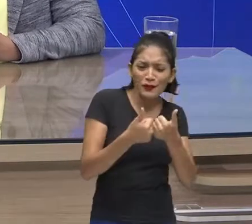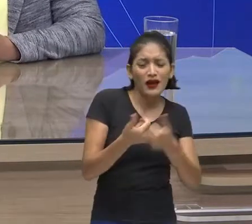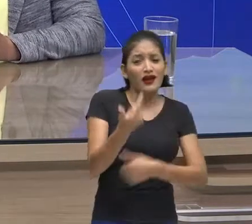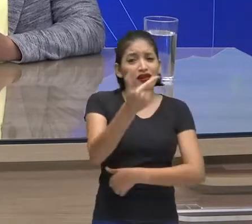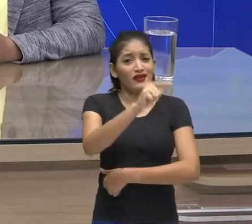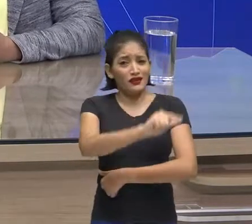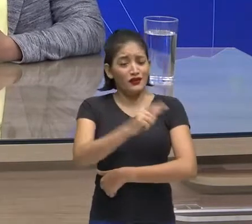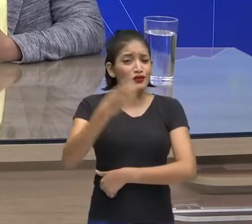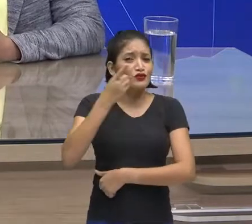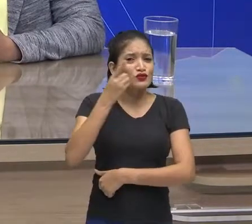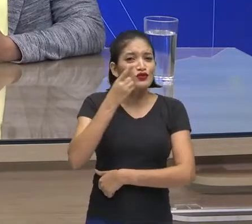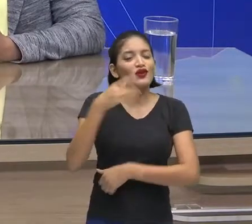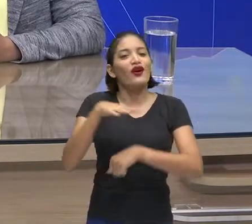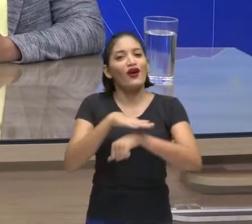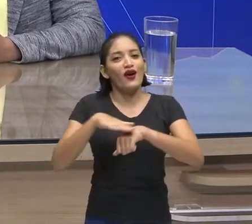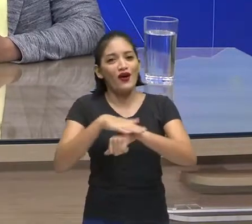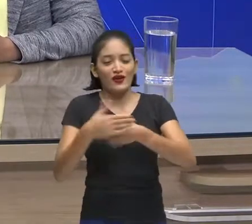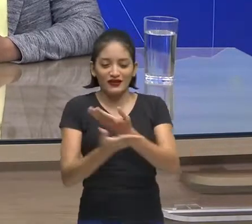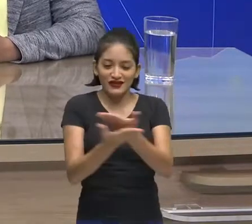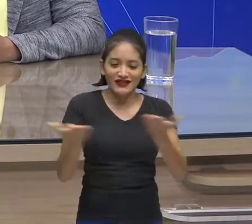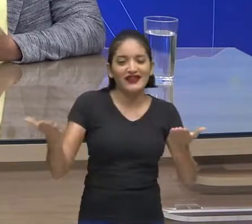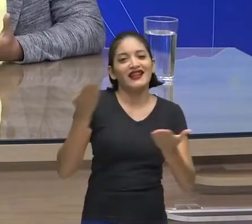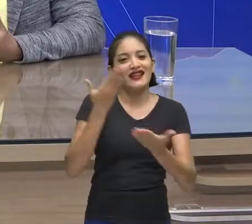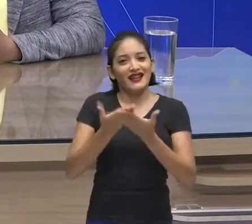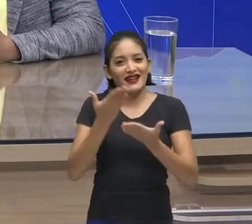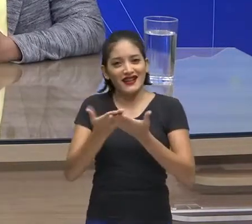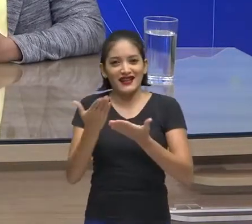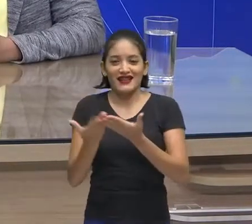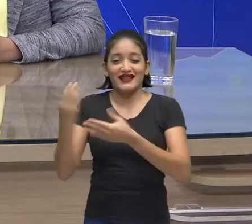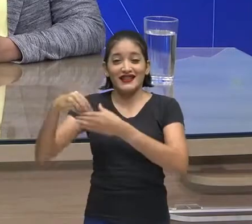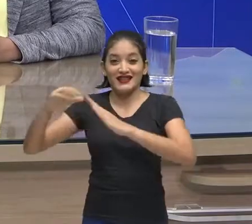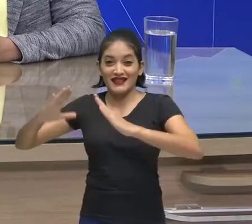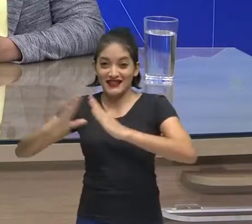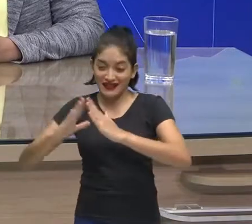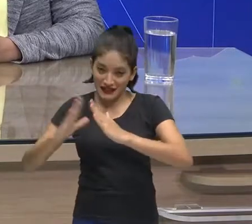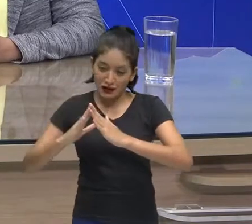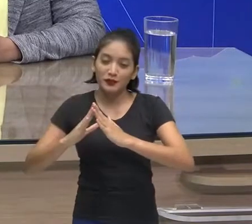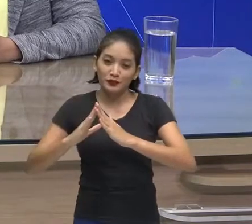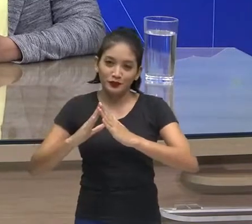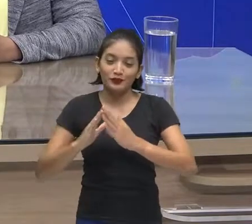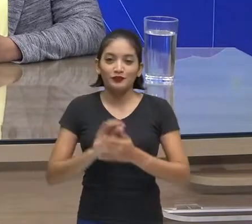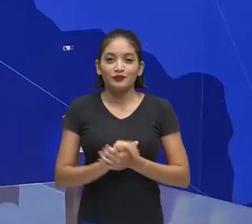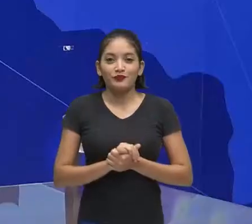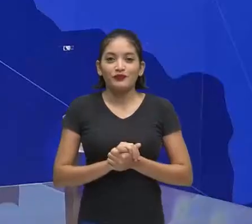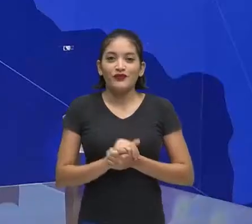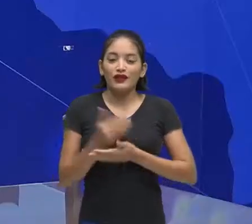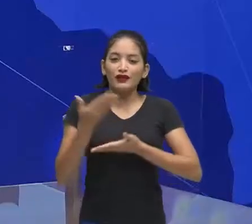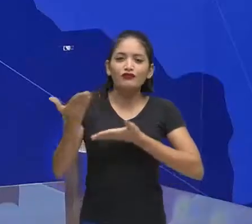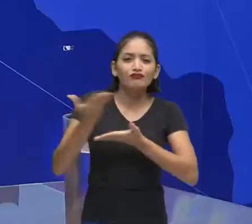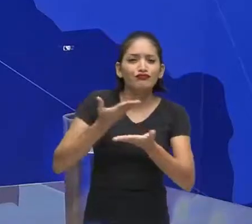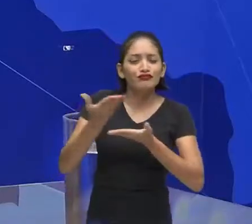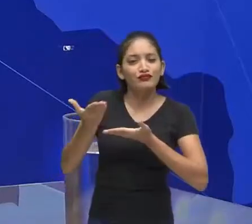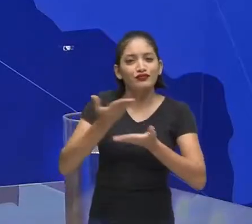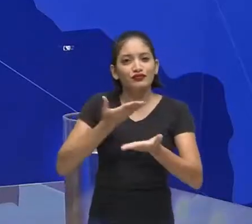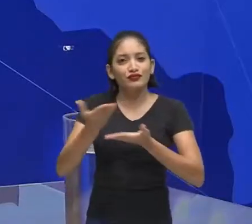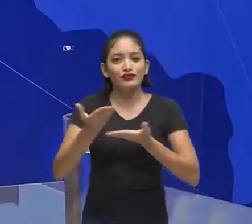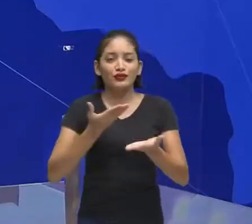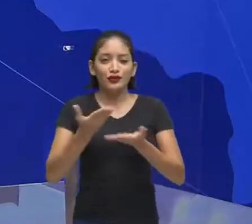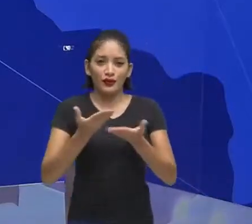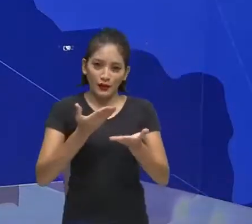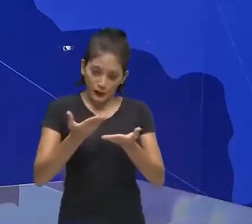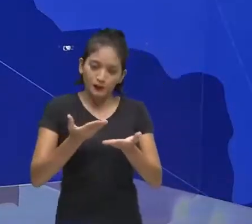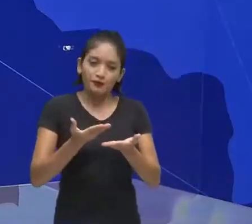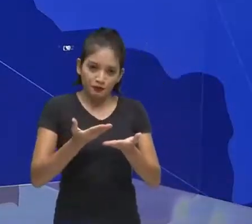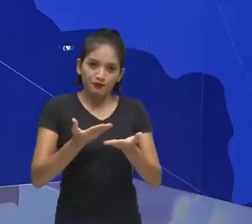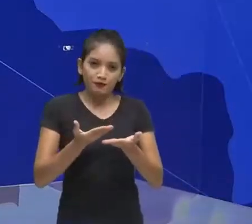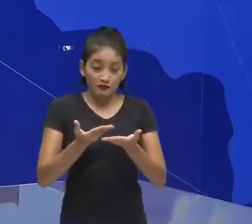dia conversando com esses estudantes que estão em casa, com os nossos queridos estudantes, contribuindo um pouco, ofertando para eles um pouco